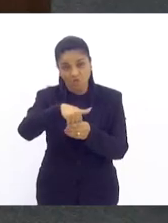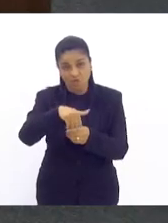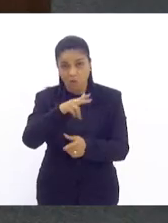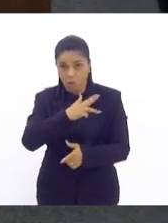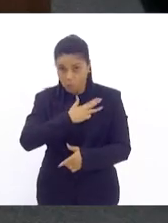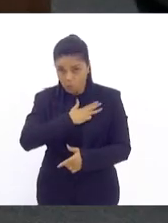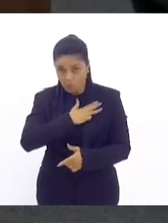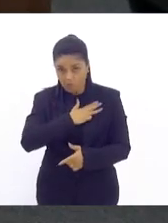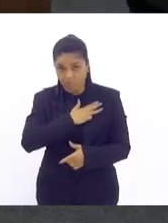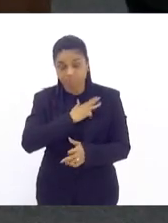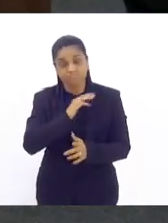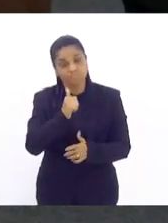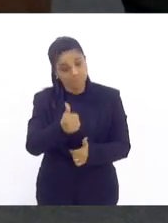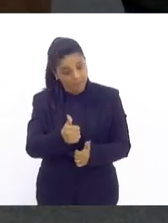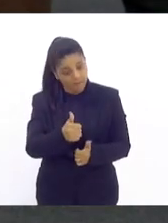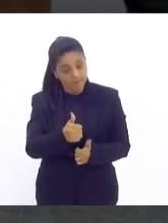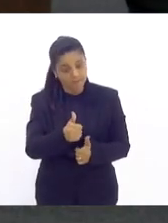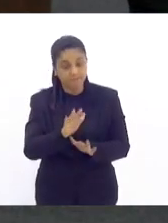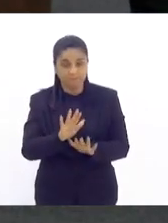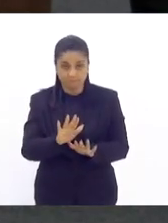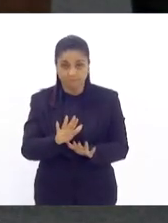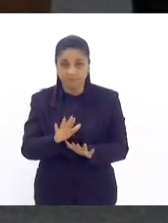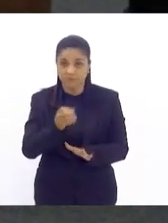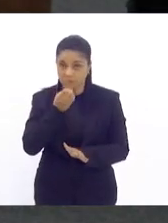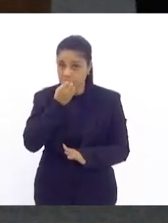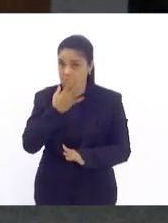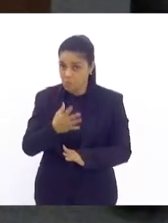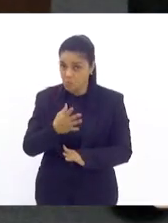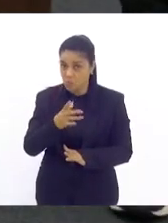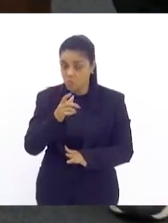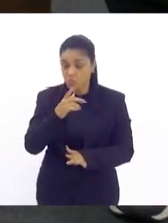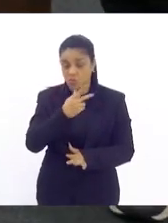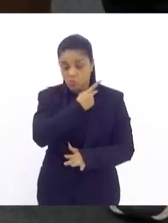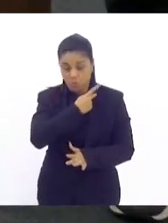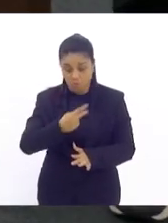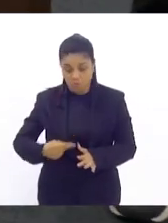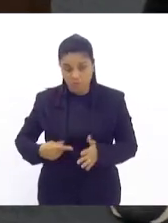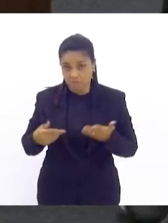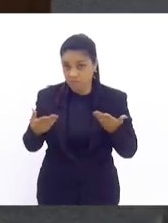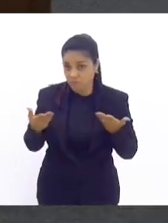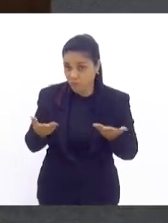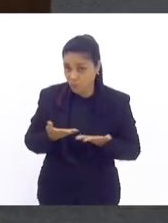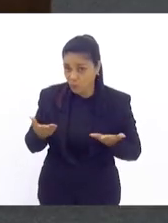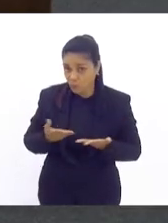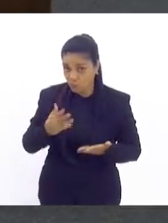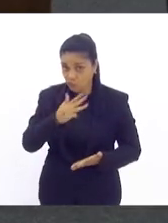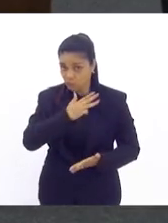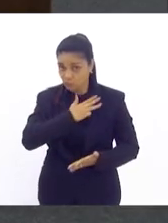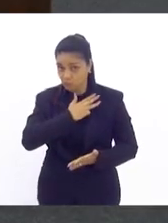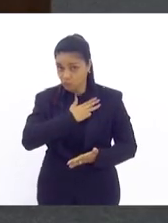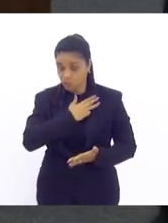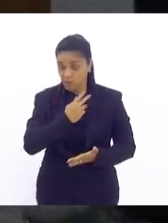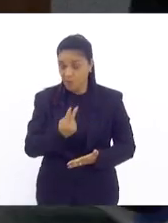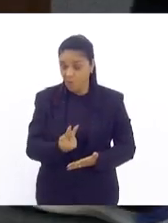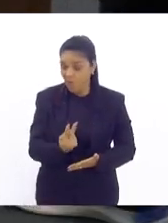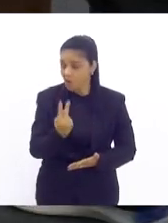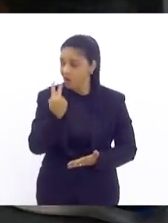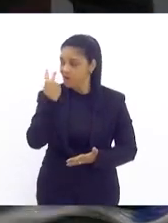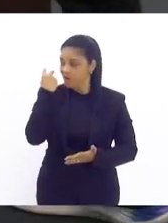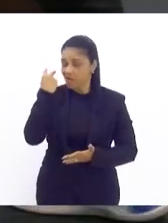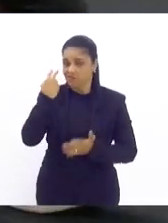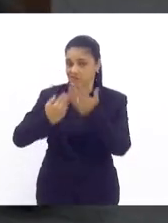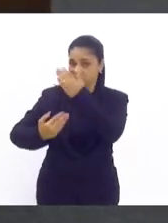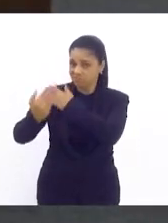Mas seria bom que o Presidente da República atual olhasse para o passado e